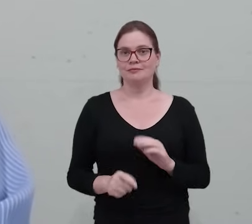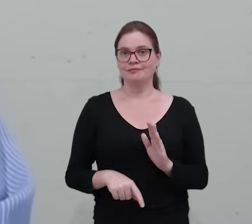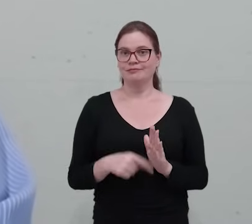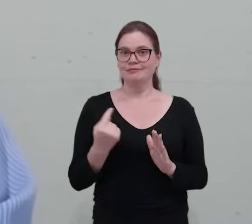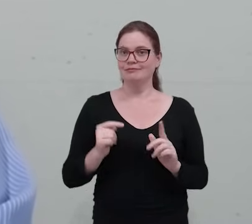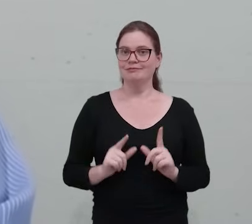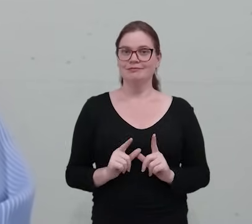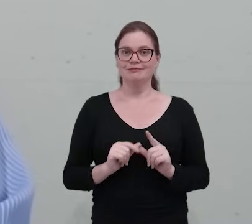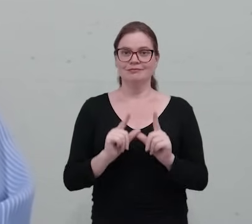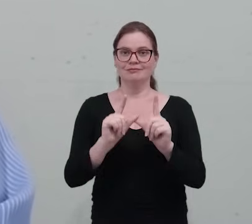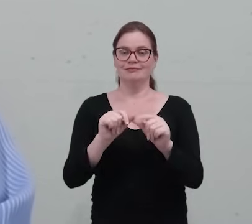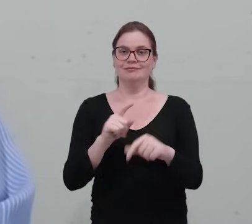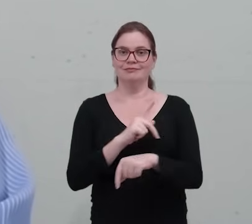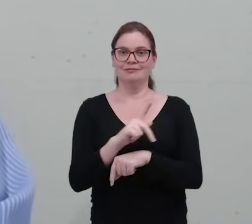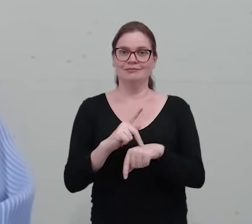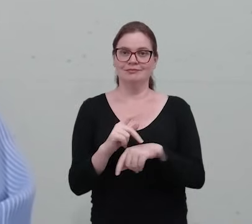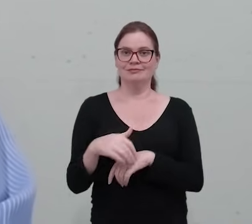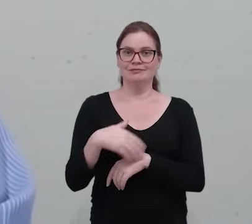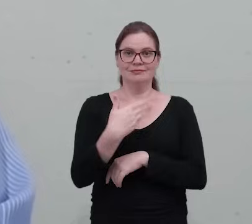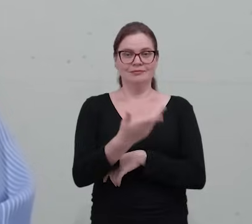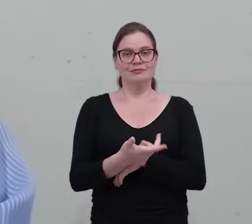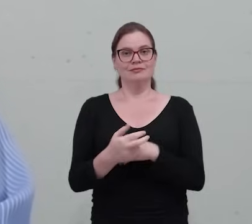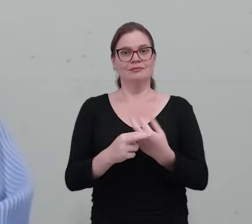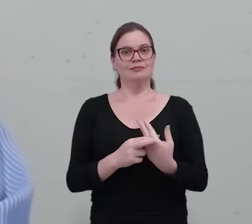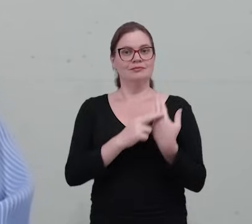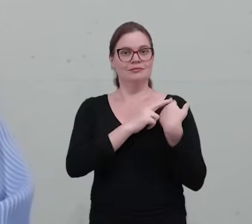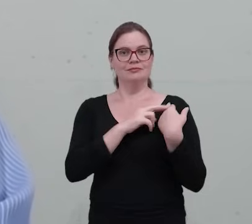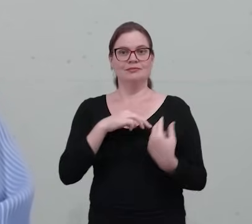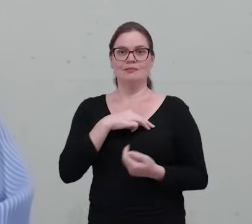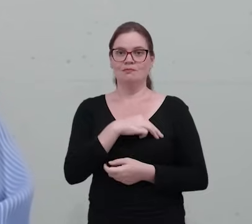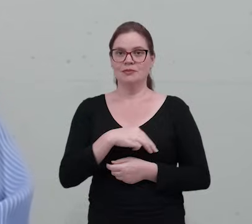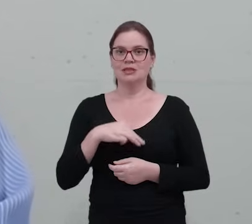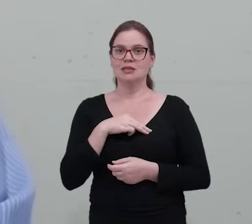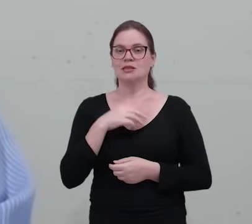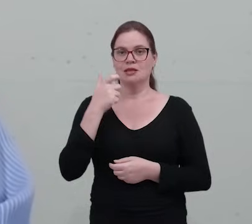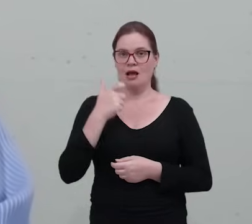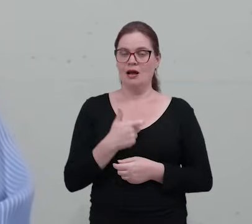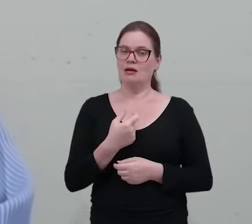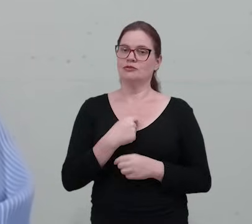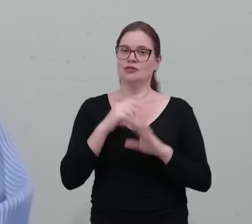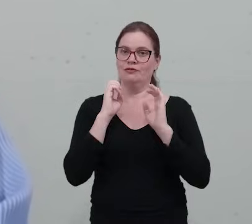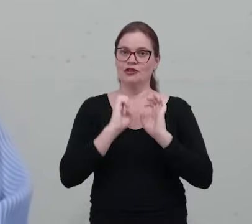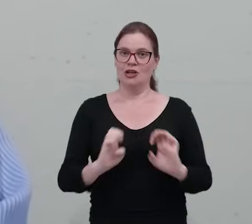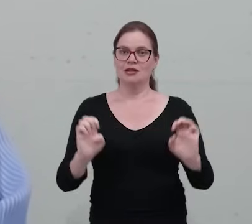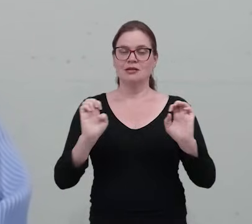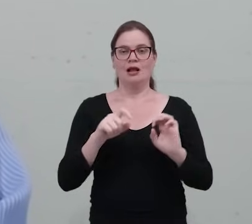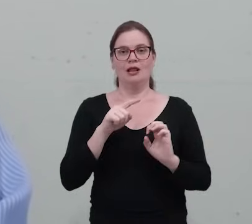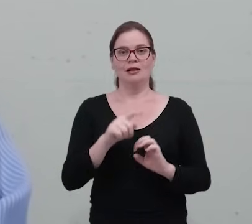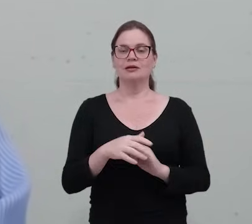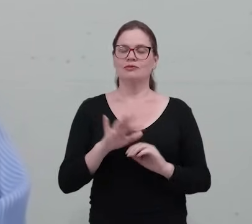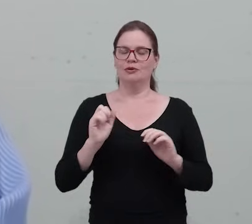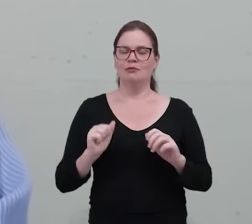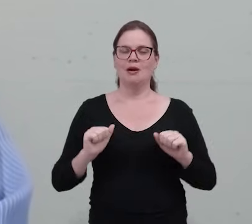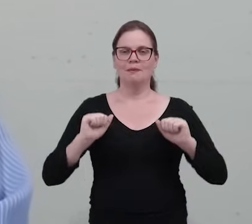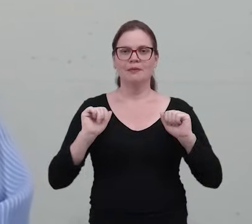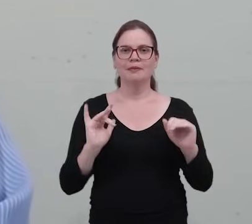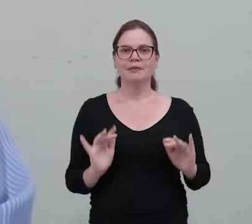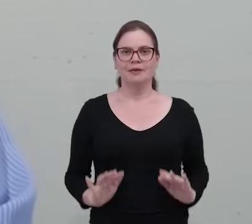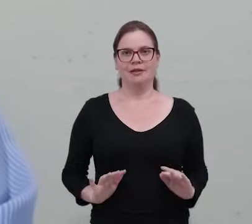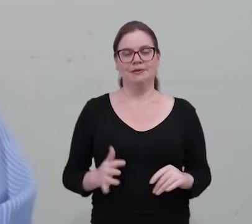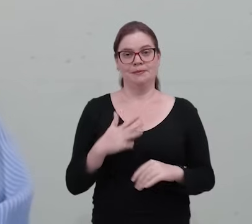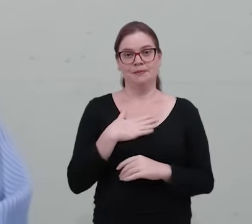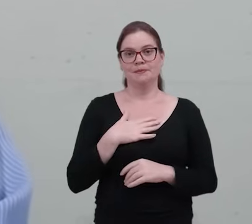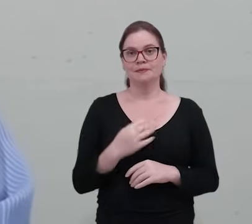e primeira viagem ao exterior pela igreja, como missionário, né? Então foi uma